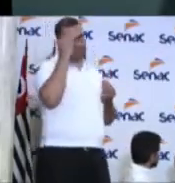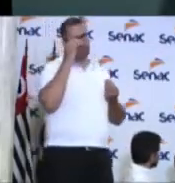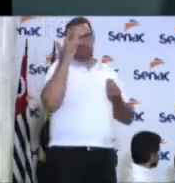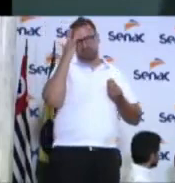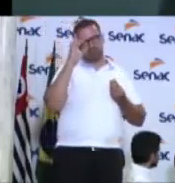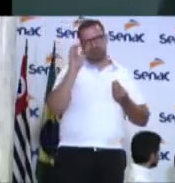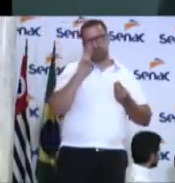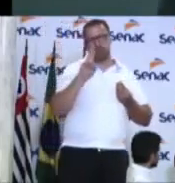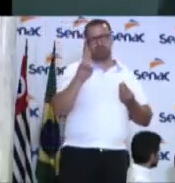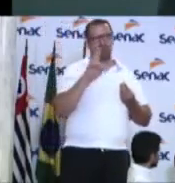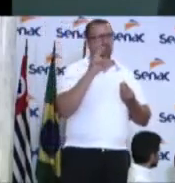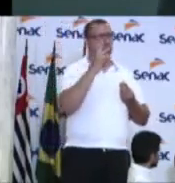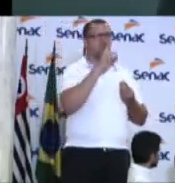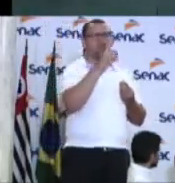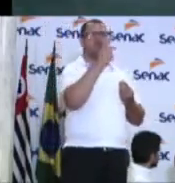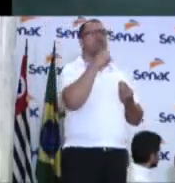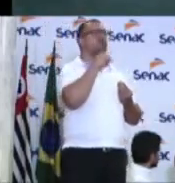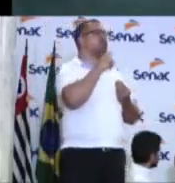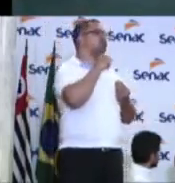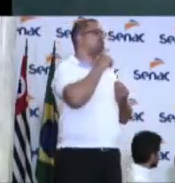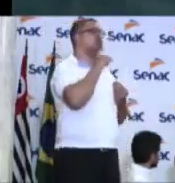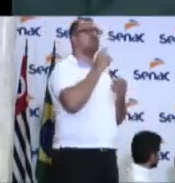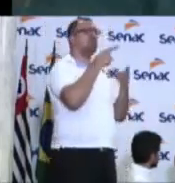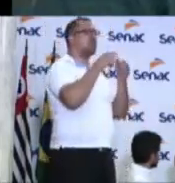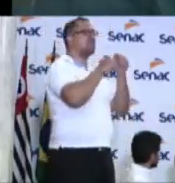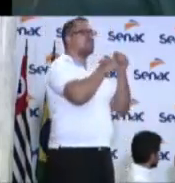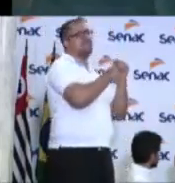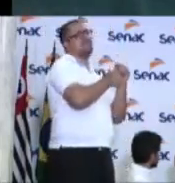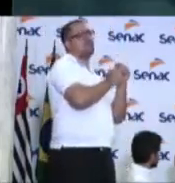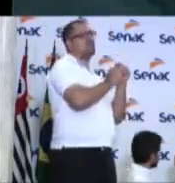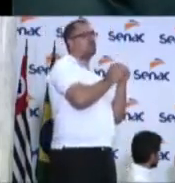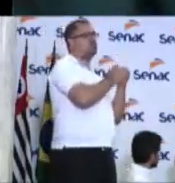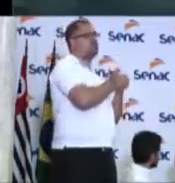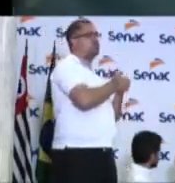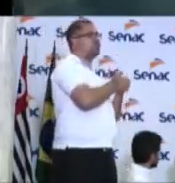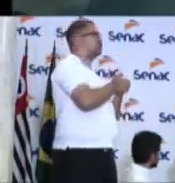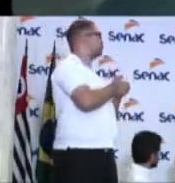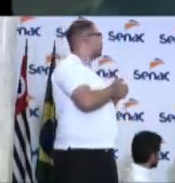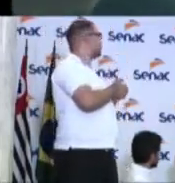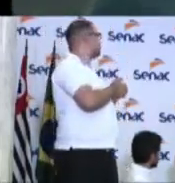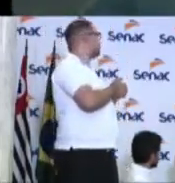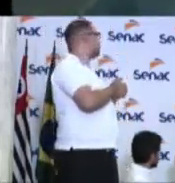dela, nem o de ninguém. Era um teste secreto, Fred.